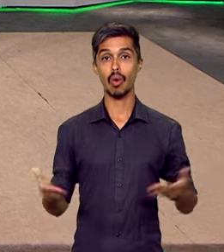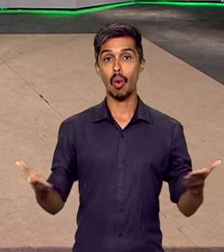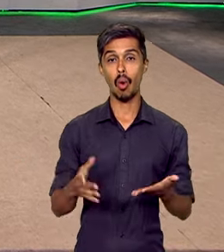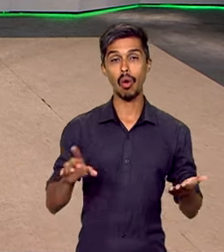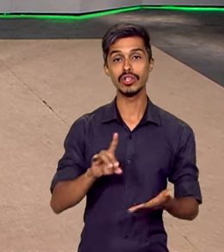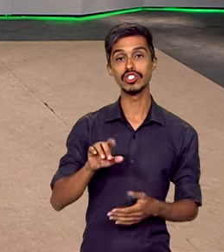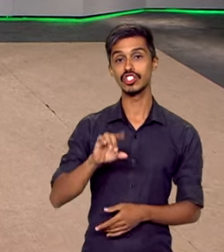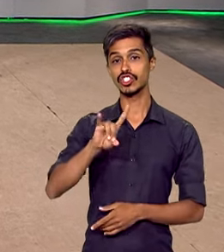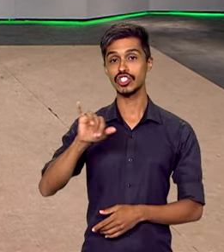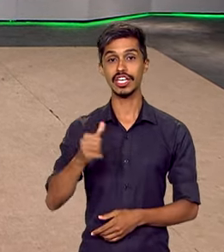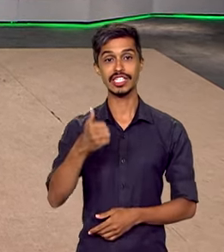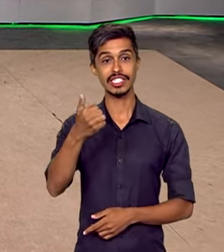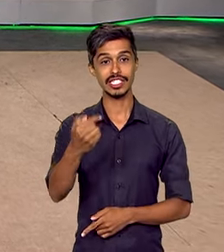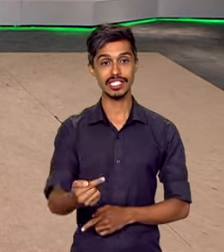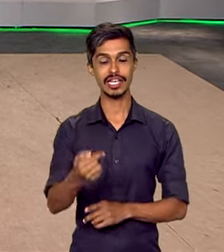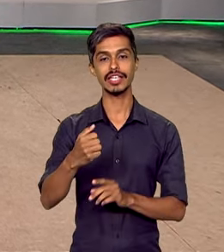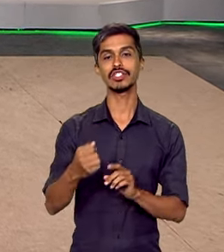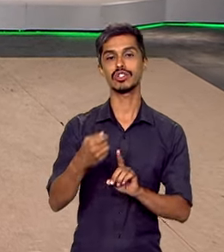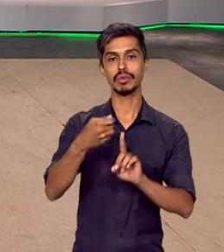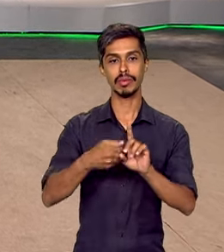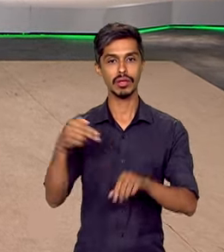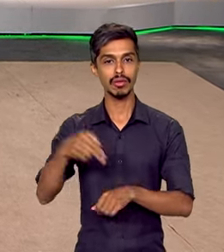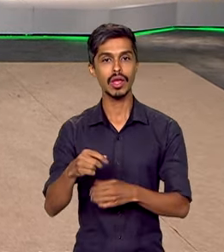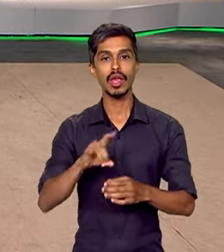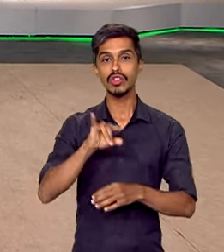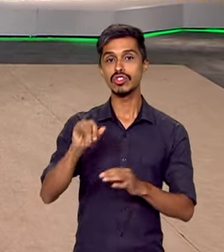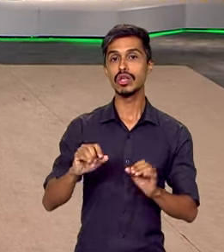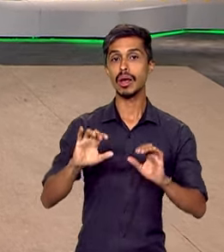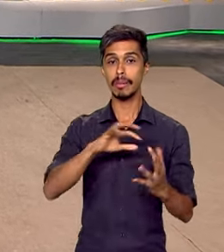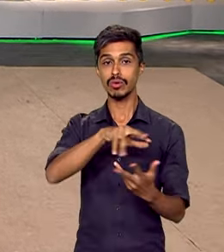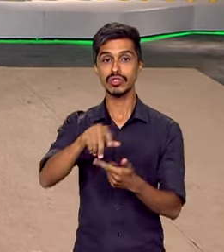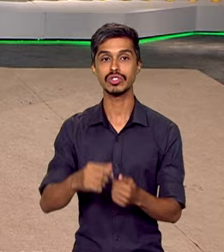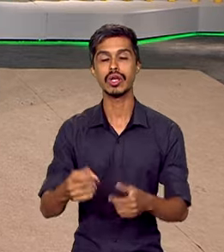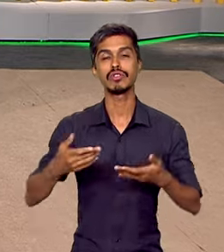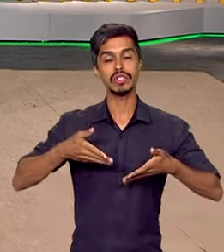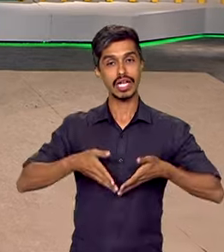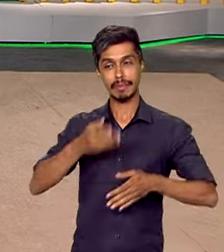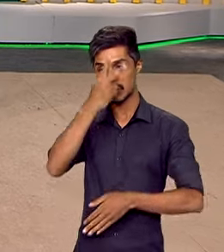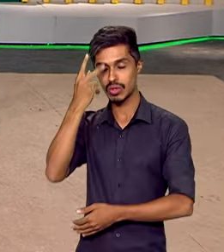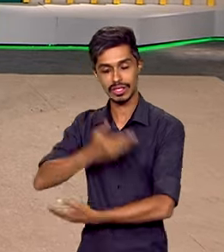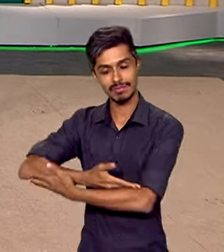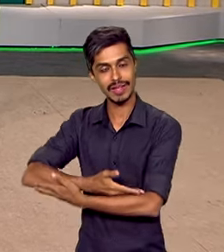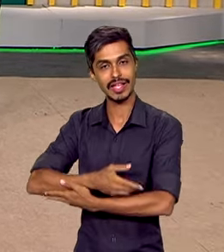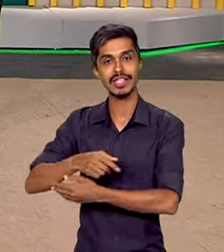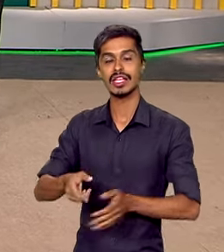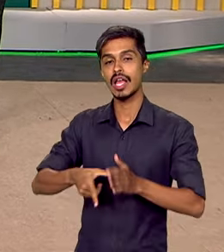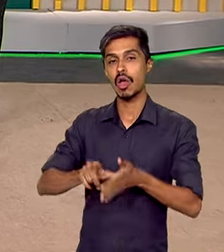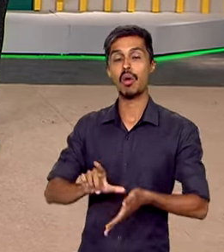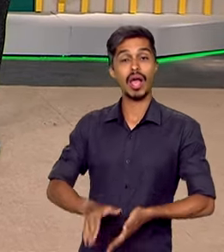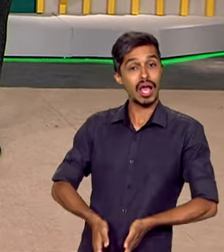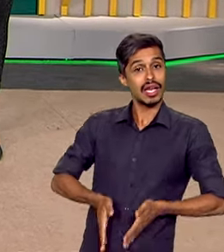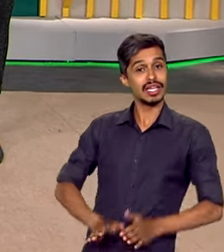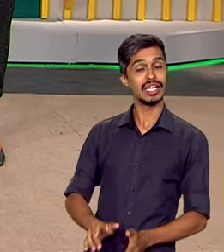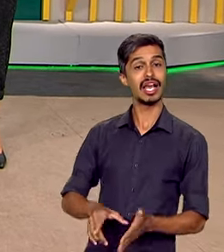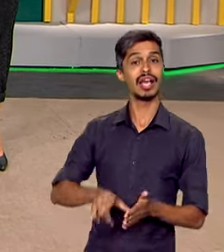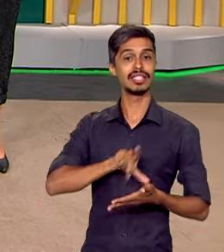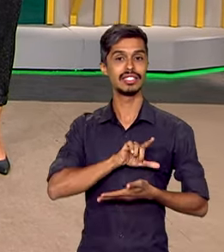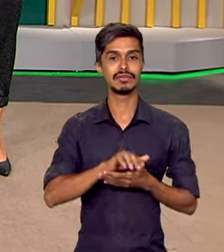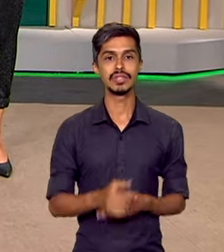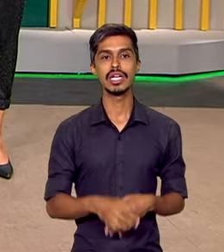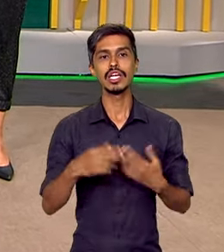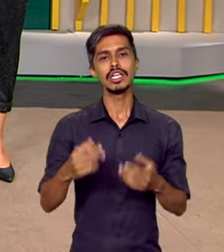hoje 17 de novembro é o dia mundial da prematuridade é quando começa também a campanha Novembro roxo com